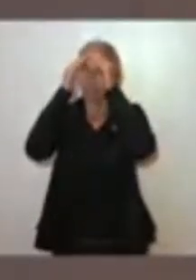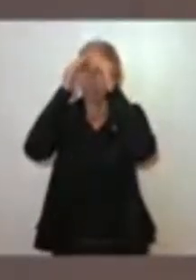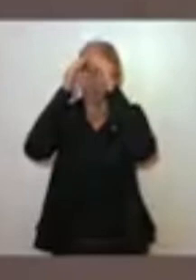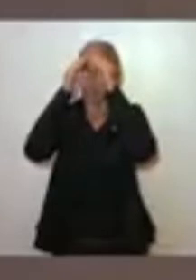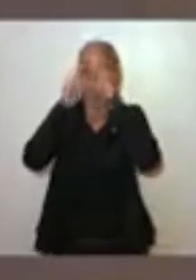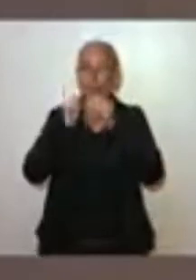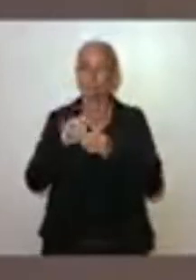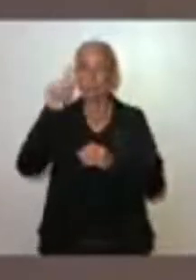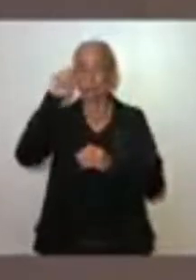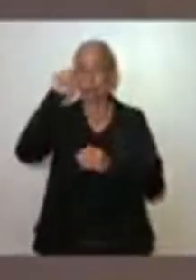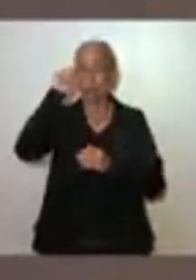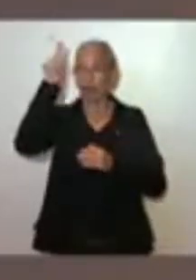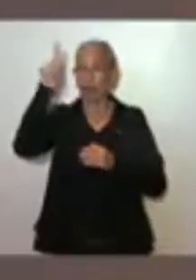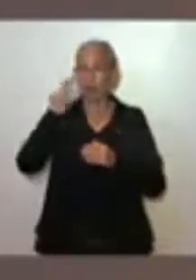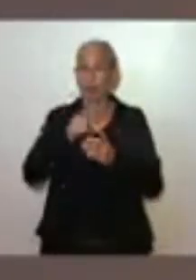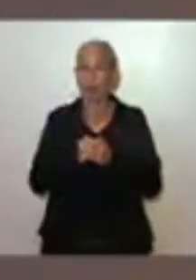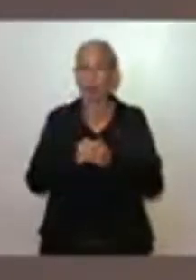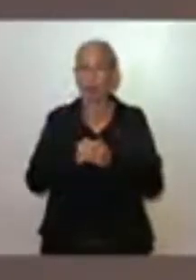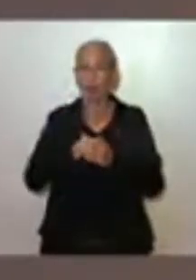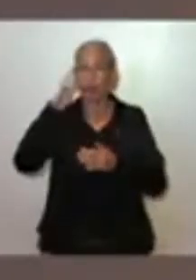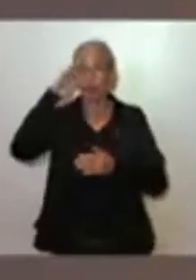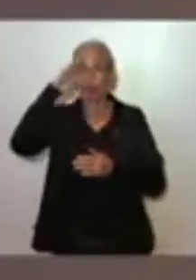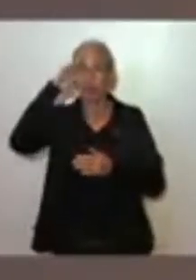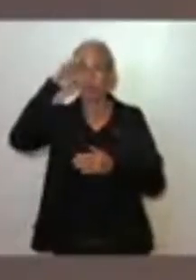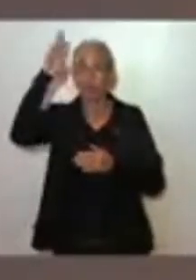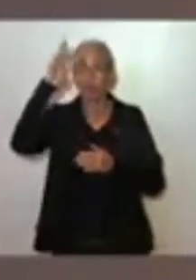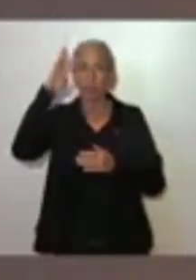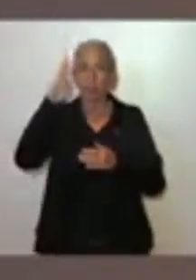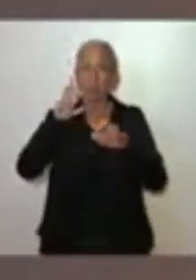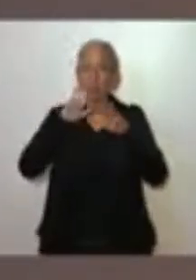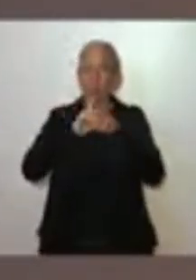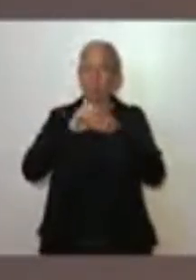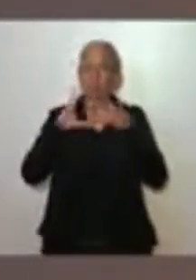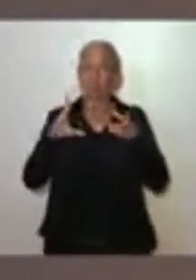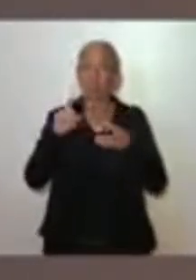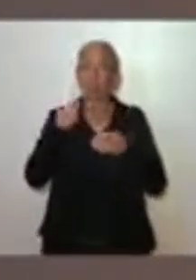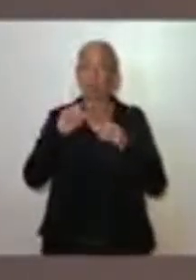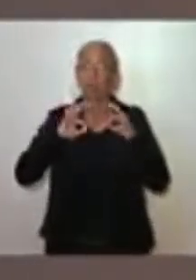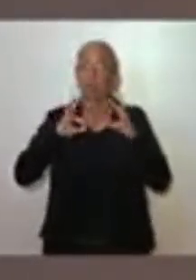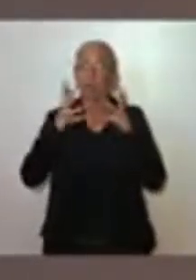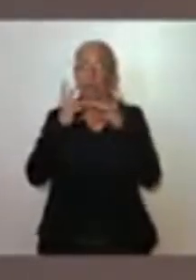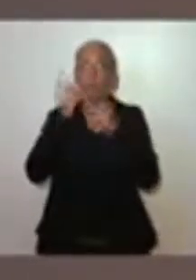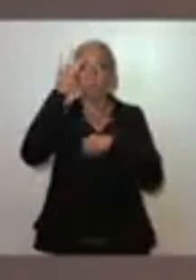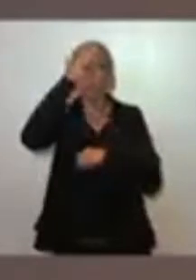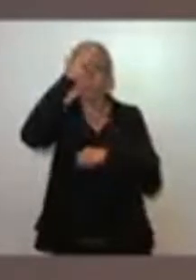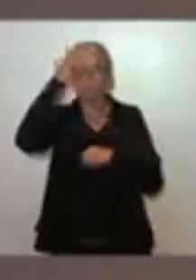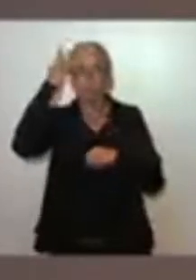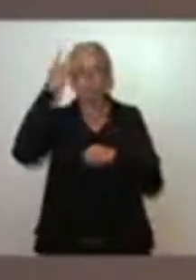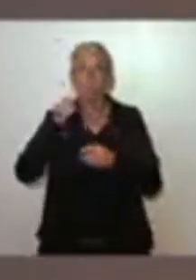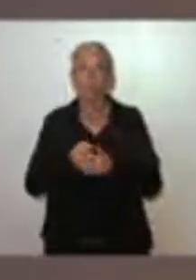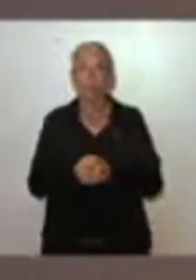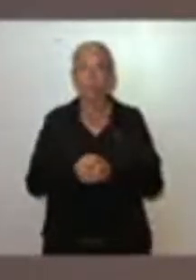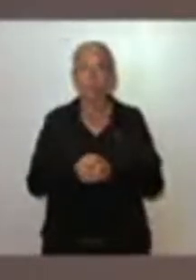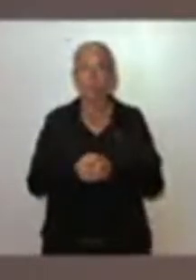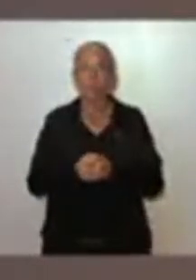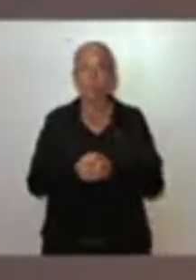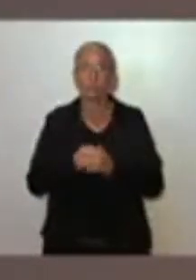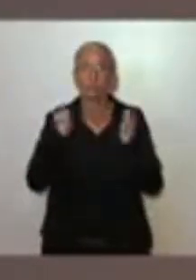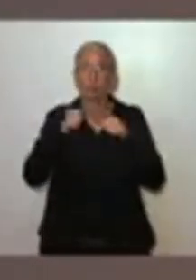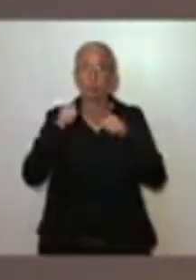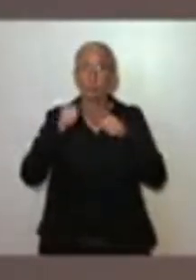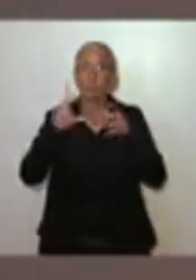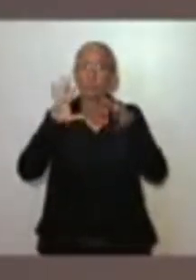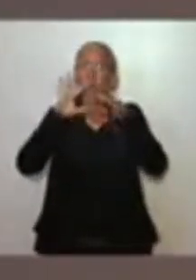e a principal característica da Democracia é que todas as pessoas devem ser